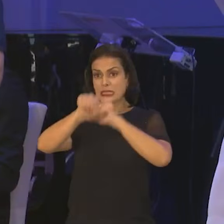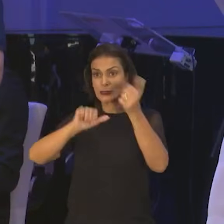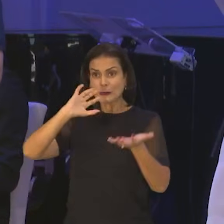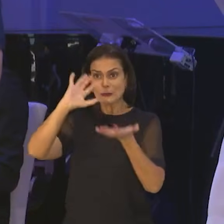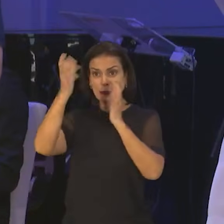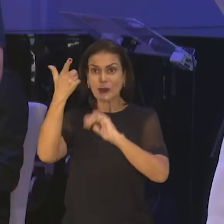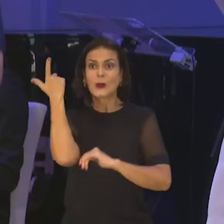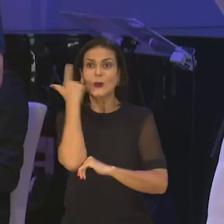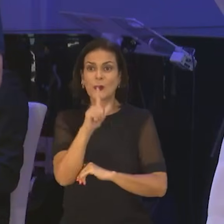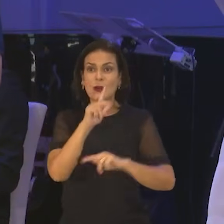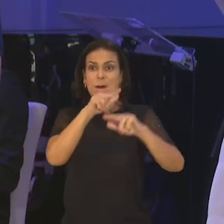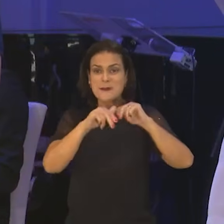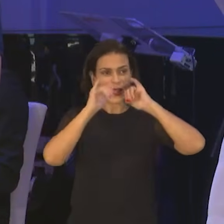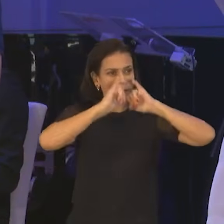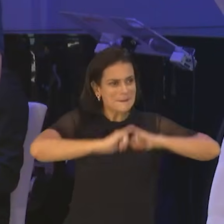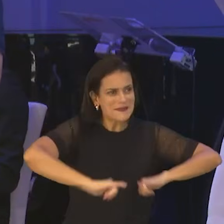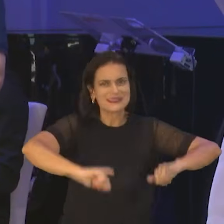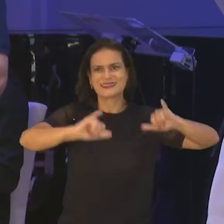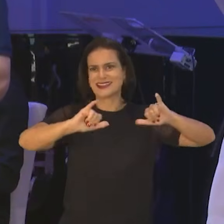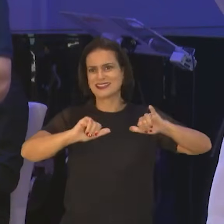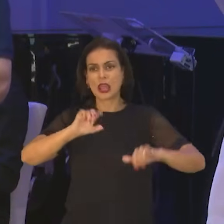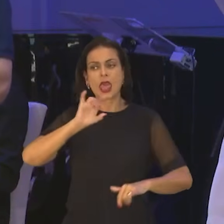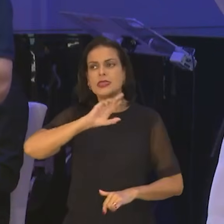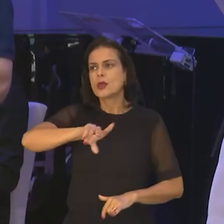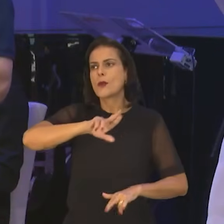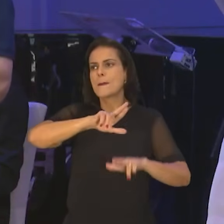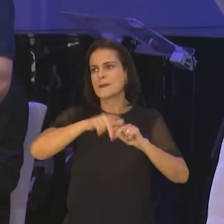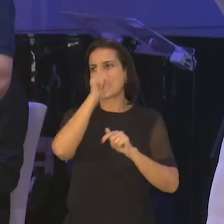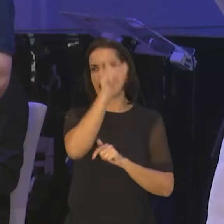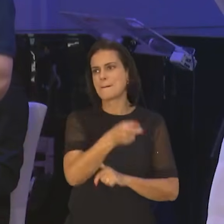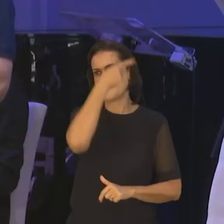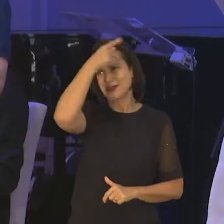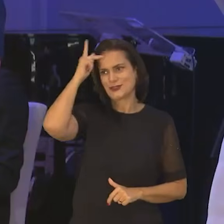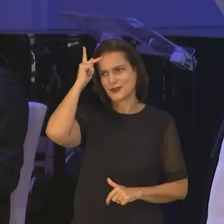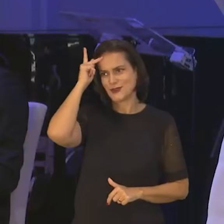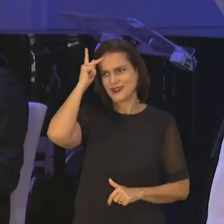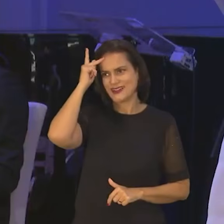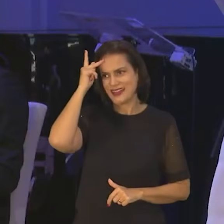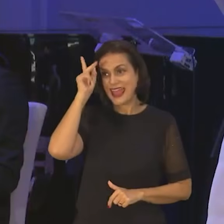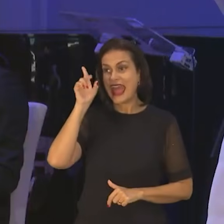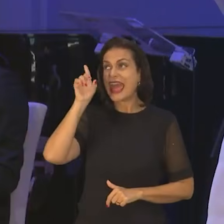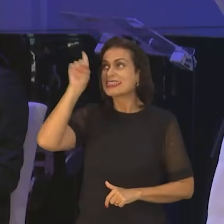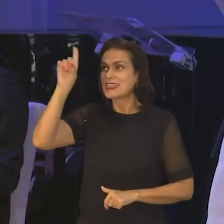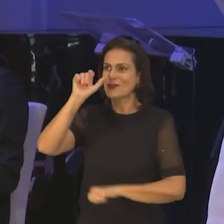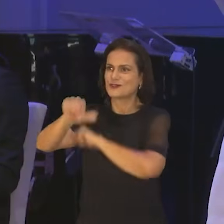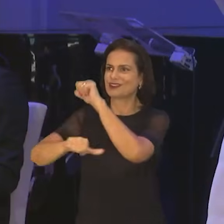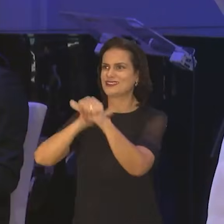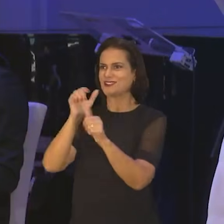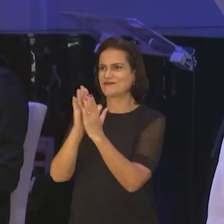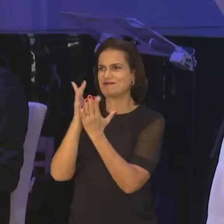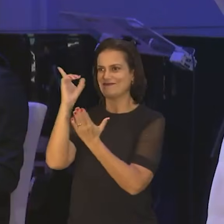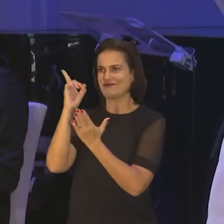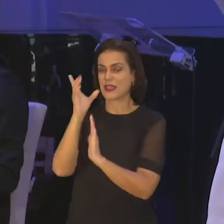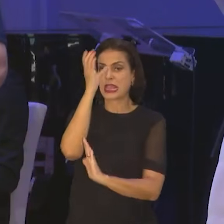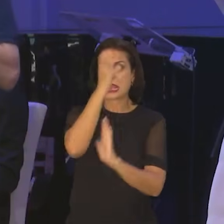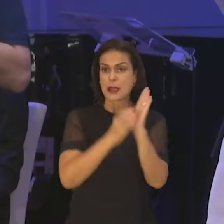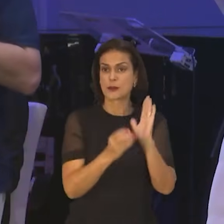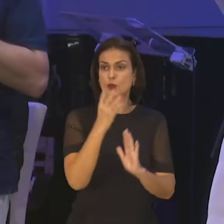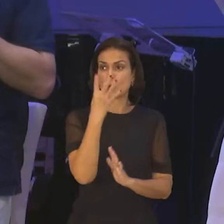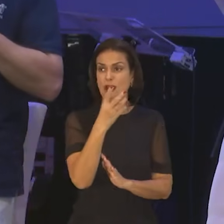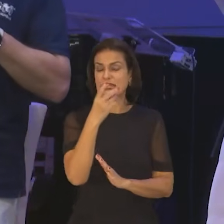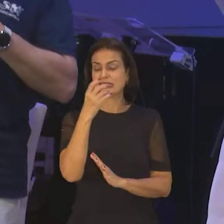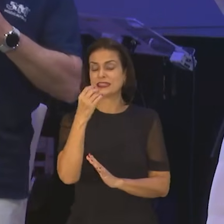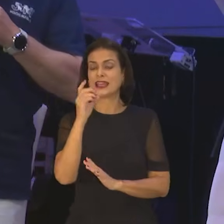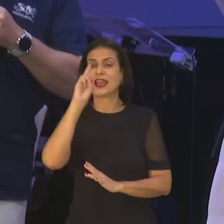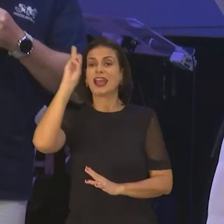transformados pela mensagem e não pela pessoa, pela palavra. Capítulo 43,